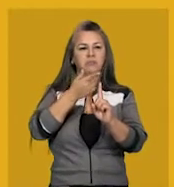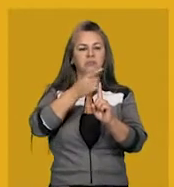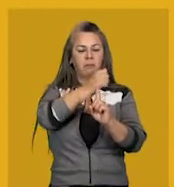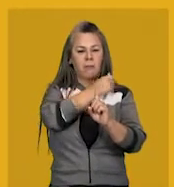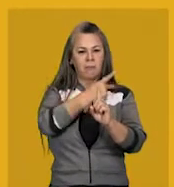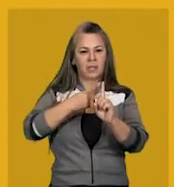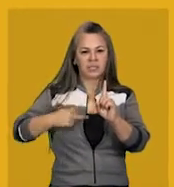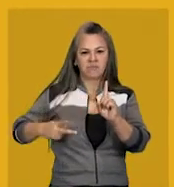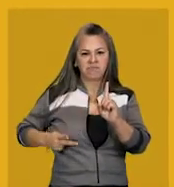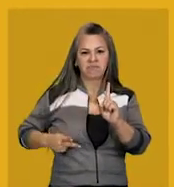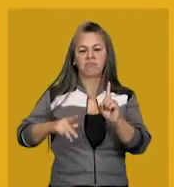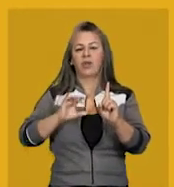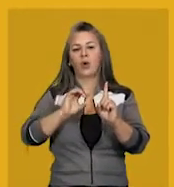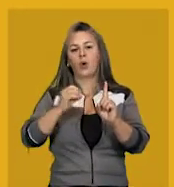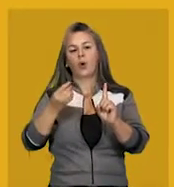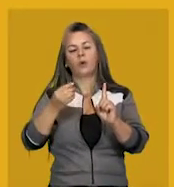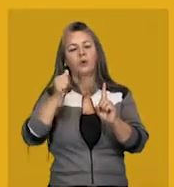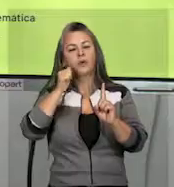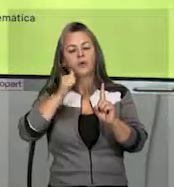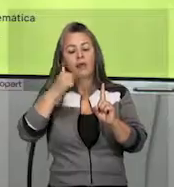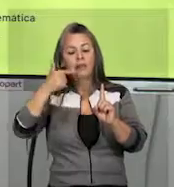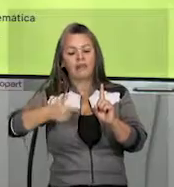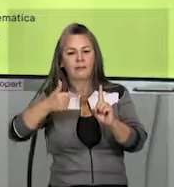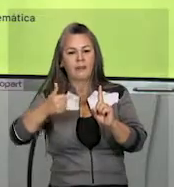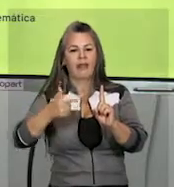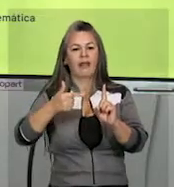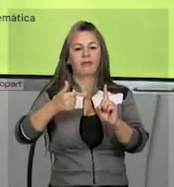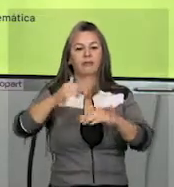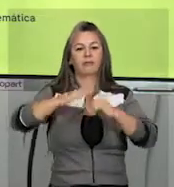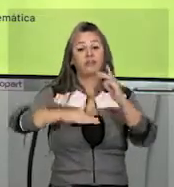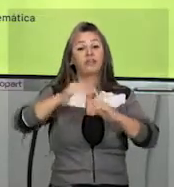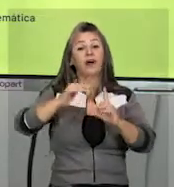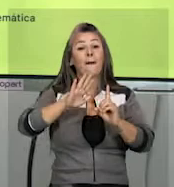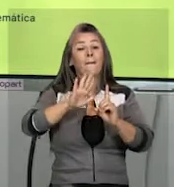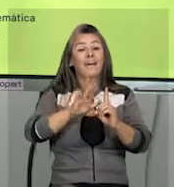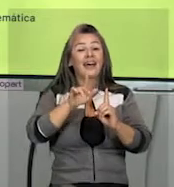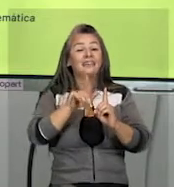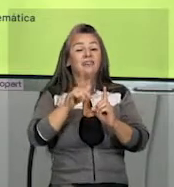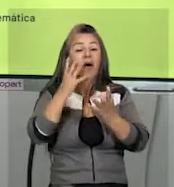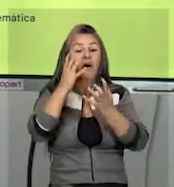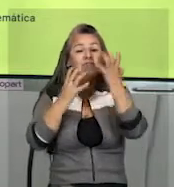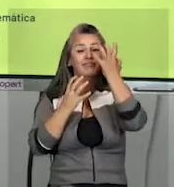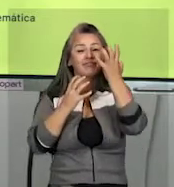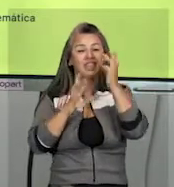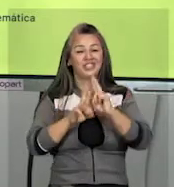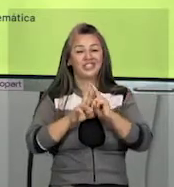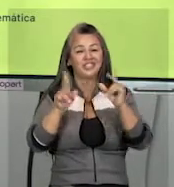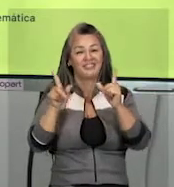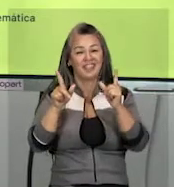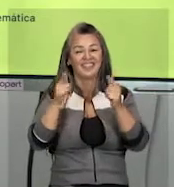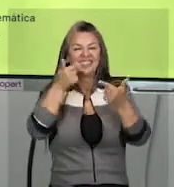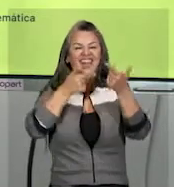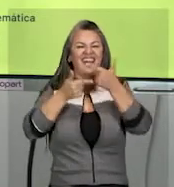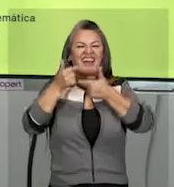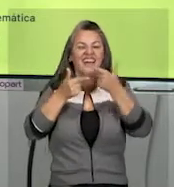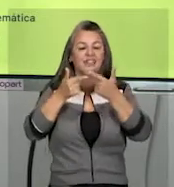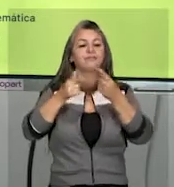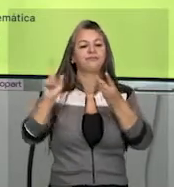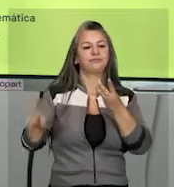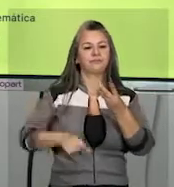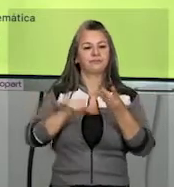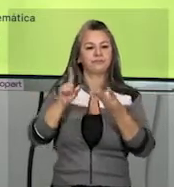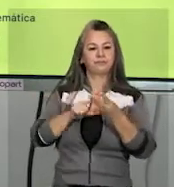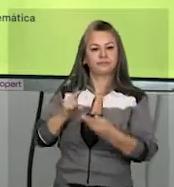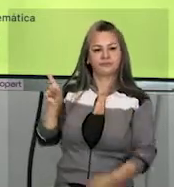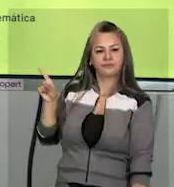talvez ridicularizadas, para mostrar um outro lado dela. O auto. Então, textos curtos de temática